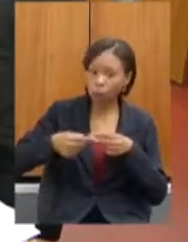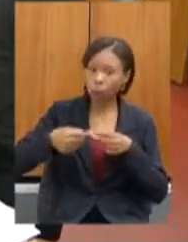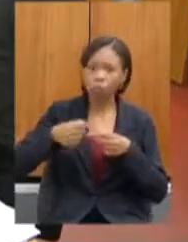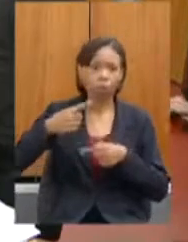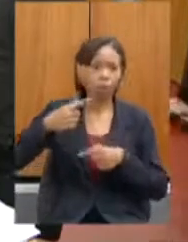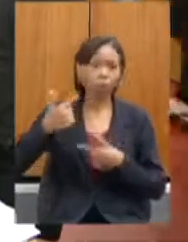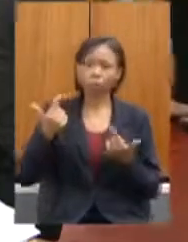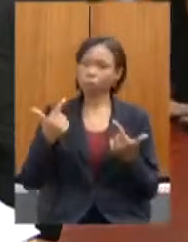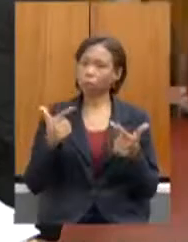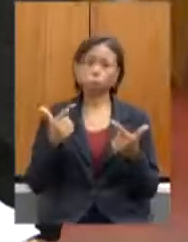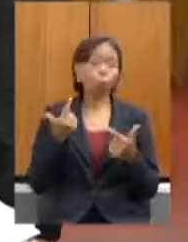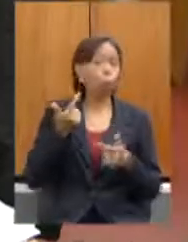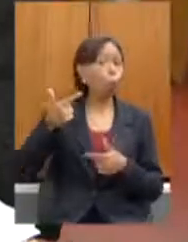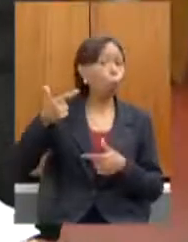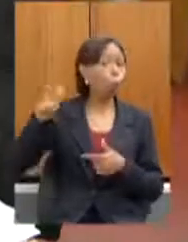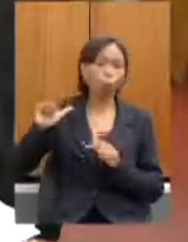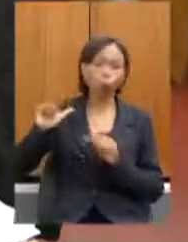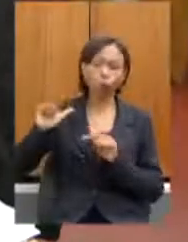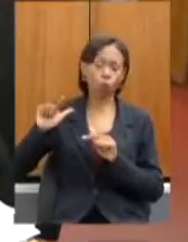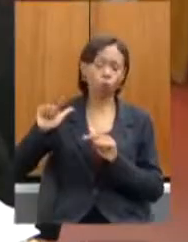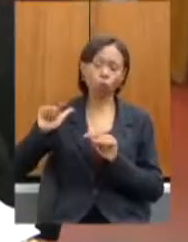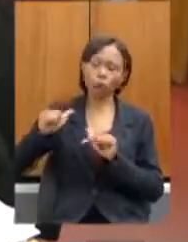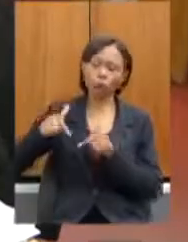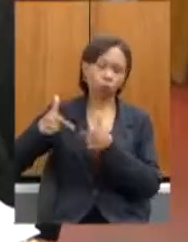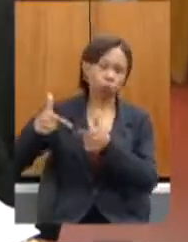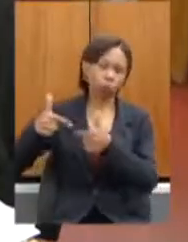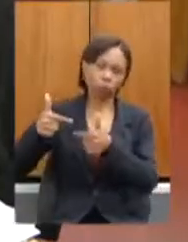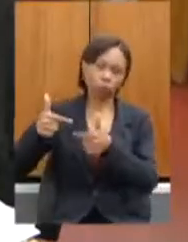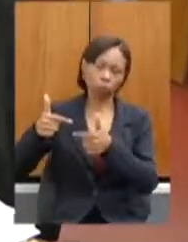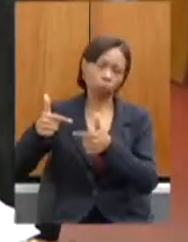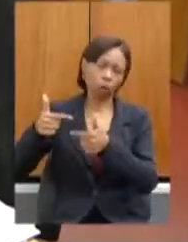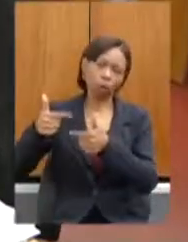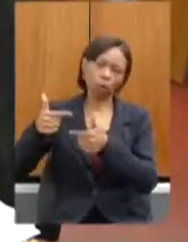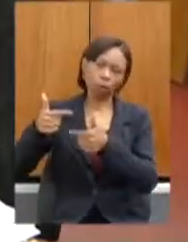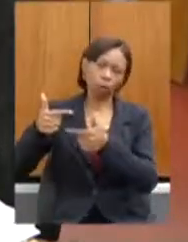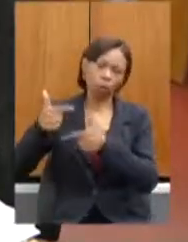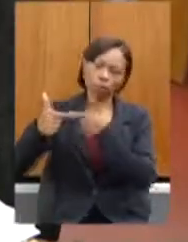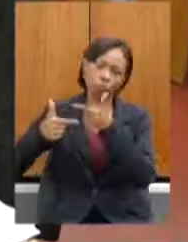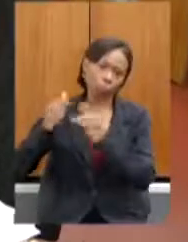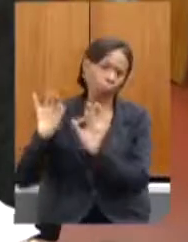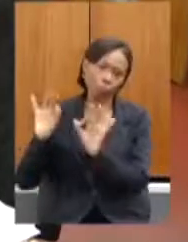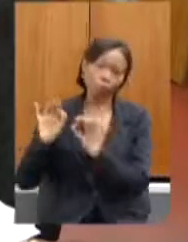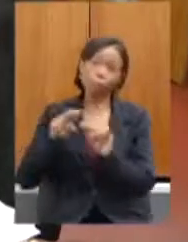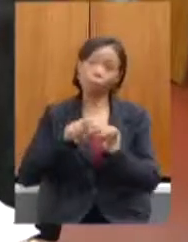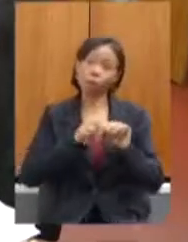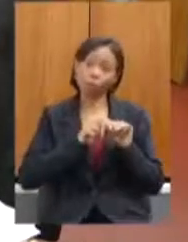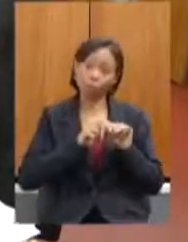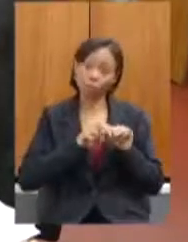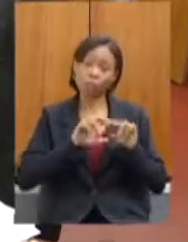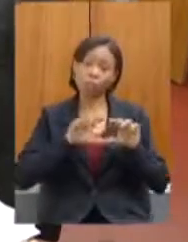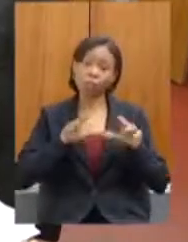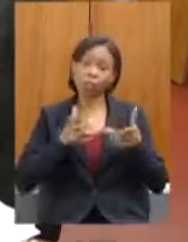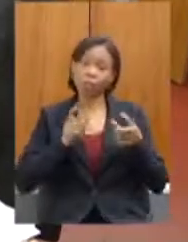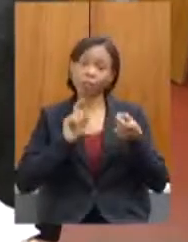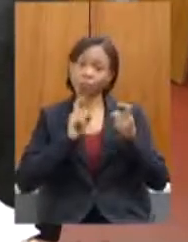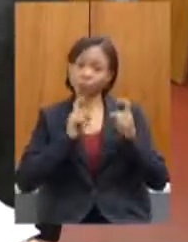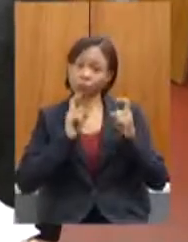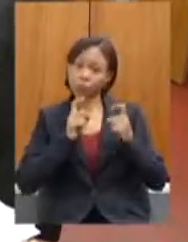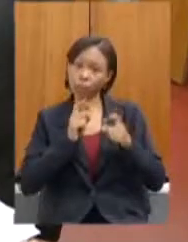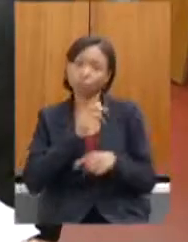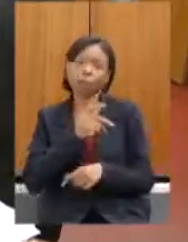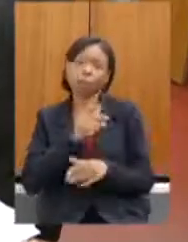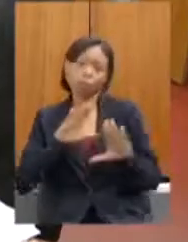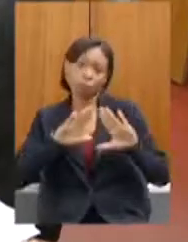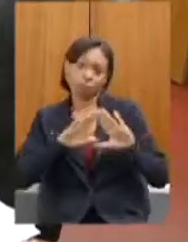nenhuma outra atividade por causa das reuniões do da Assembleia fiscaliza mas tão logo a gente possa ter uma